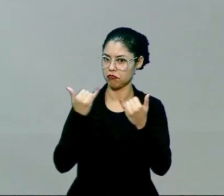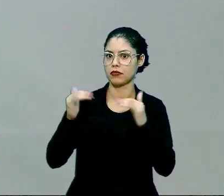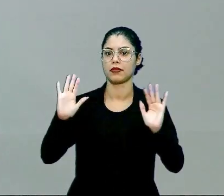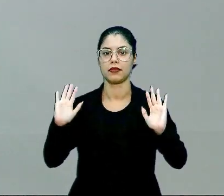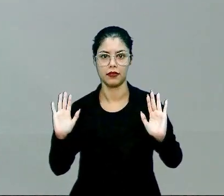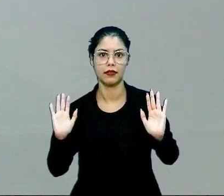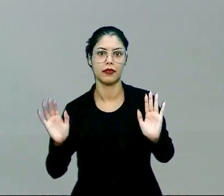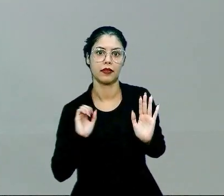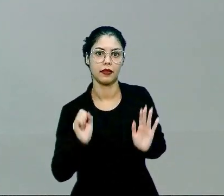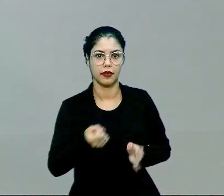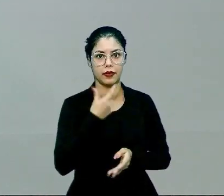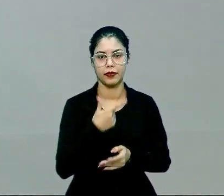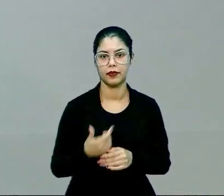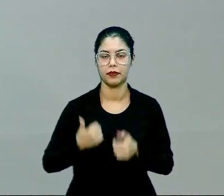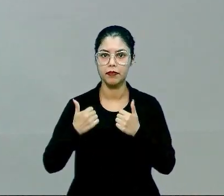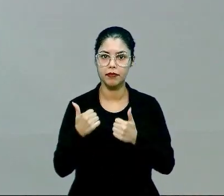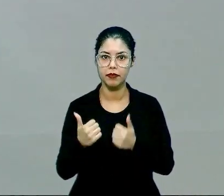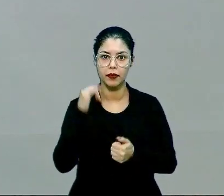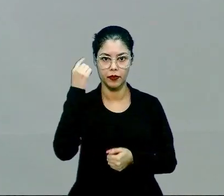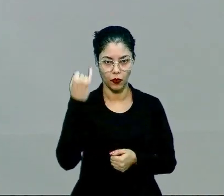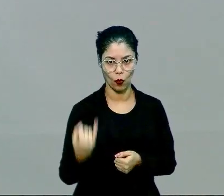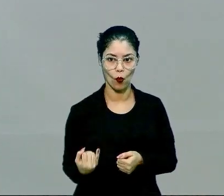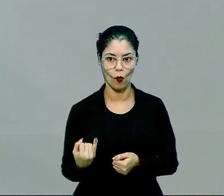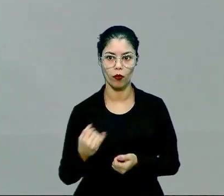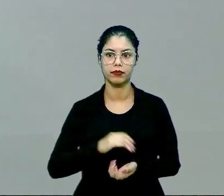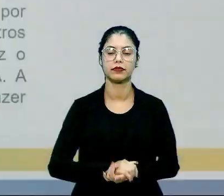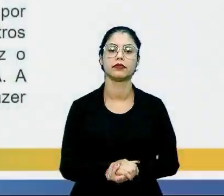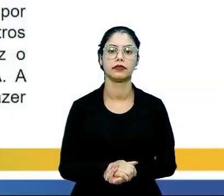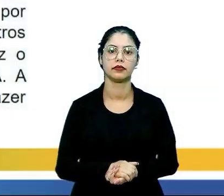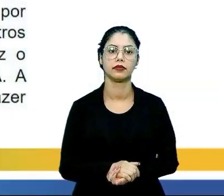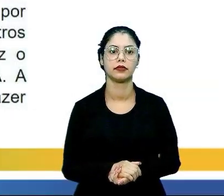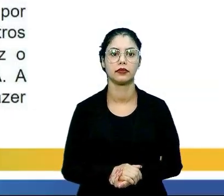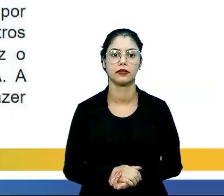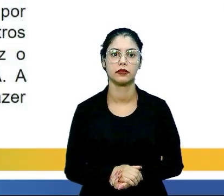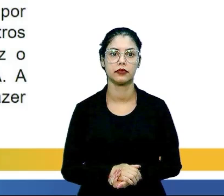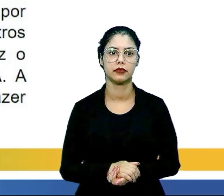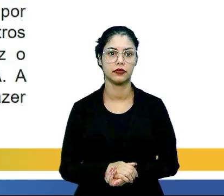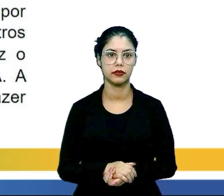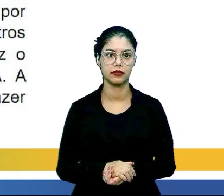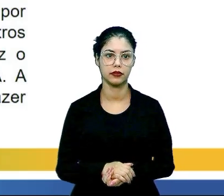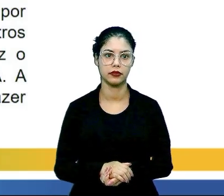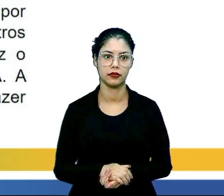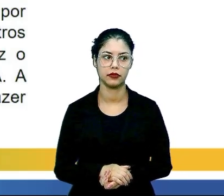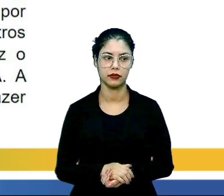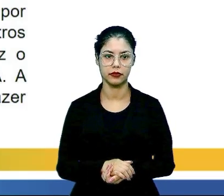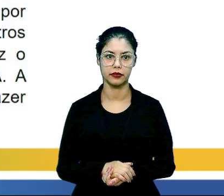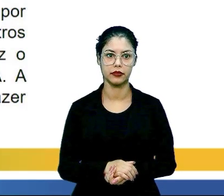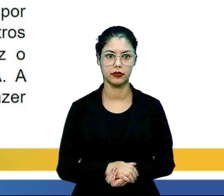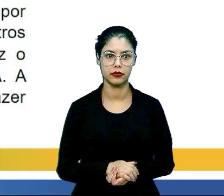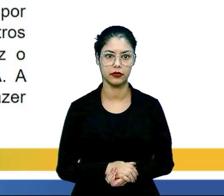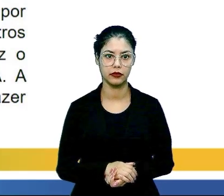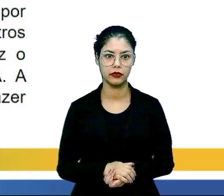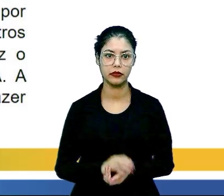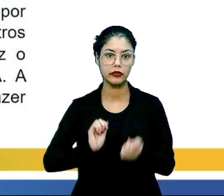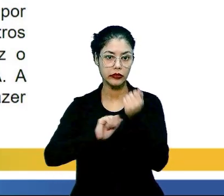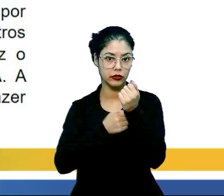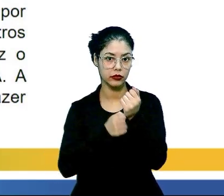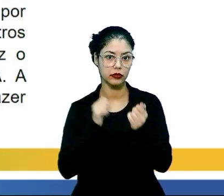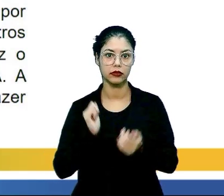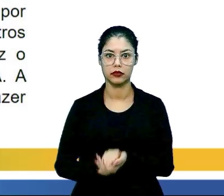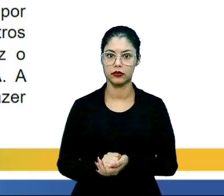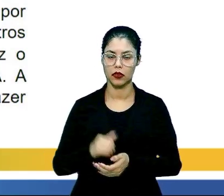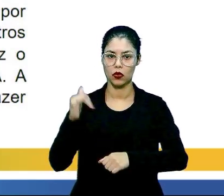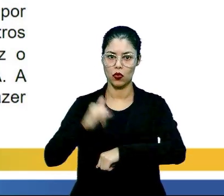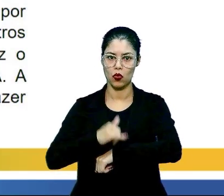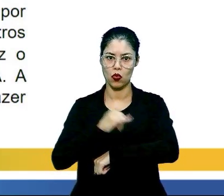tipo, toma um remedinho e tá magríssimo. Foi esse primeiro parágrafo que ele quis insinuar. Vamos lá. O segredo